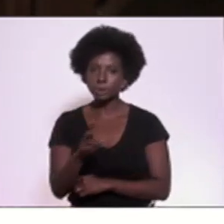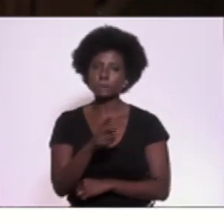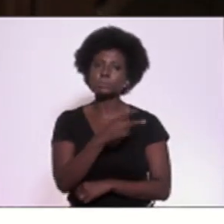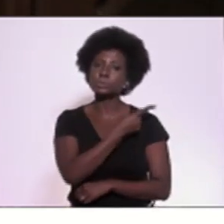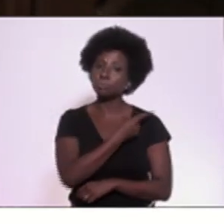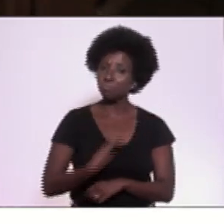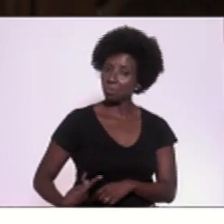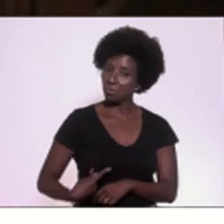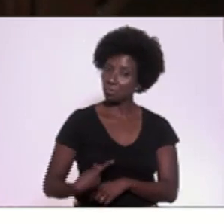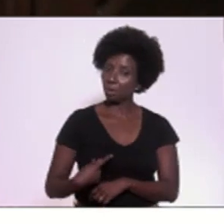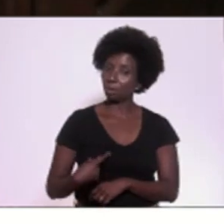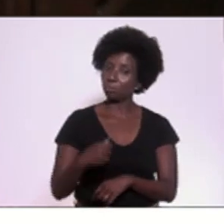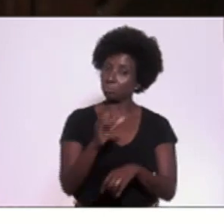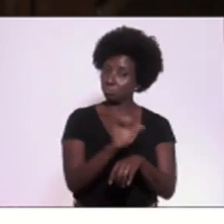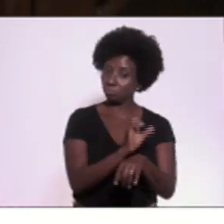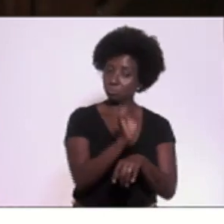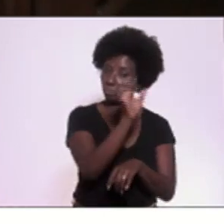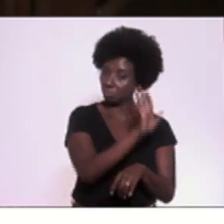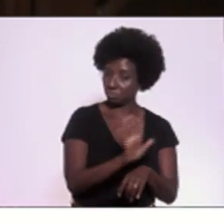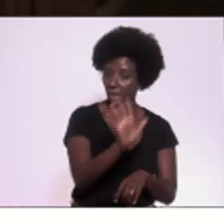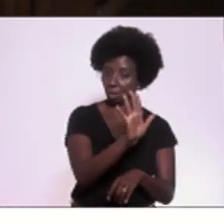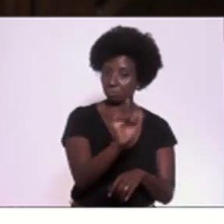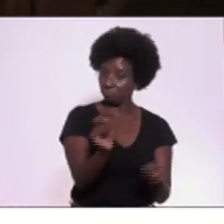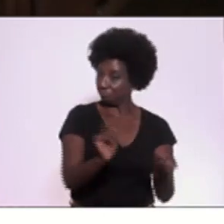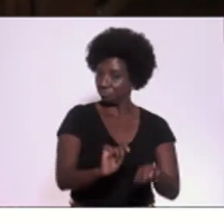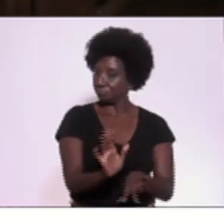estado nada fez desde então,